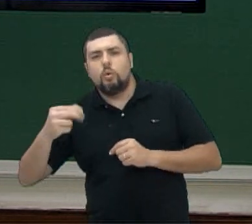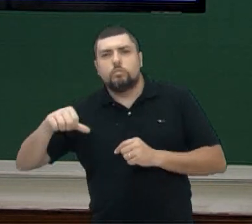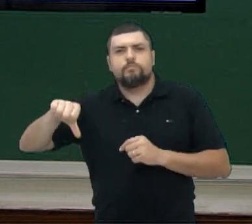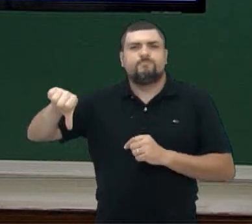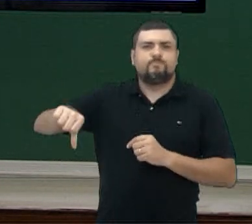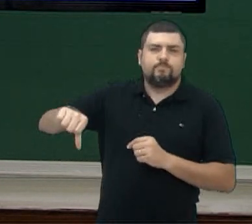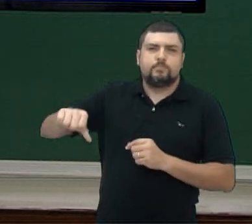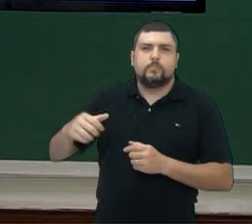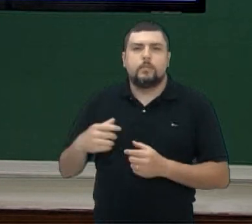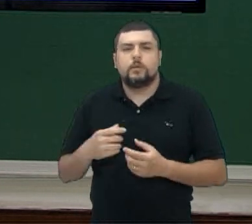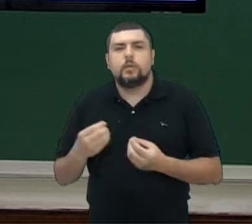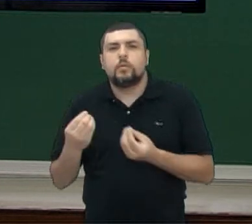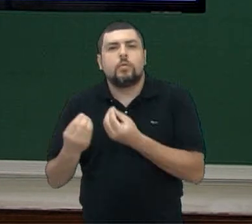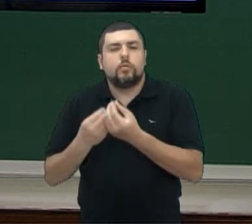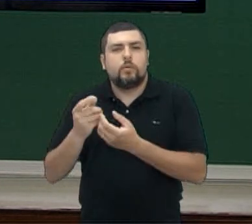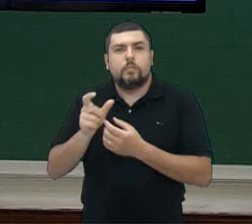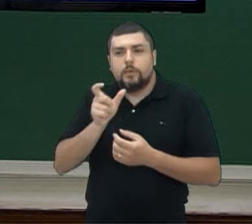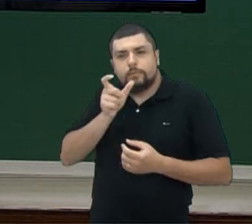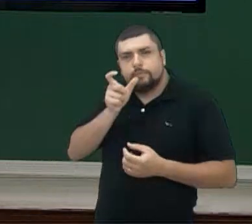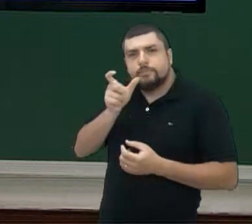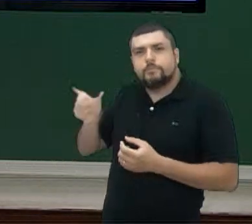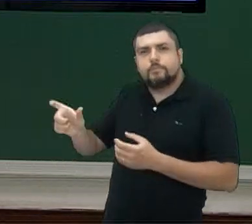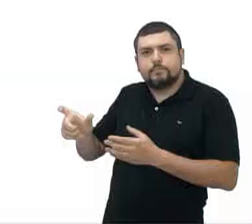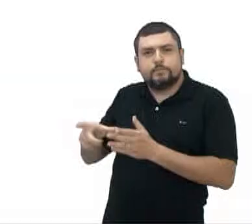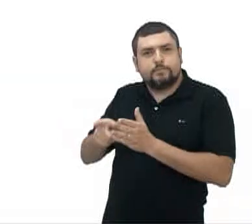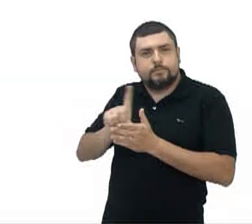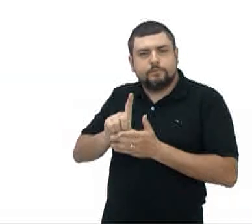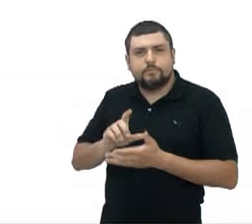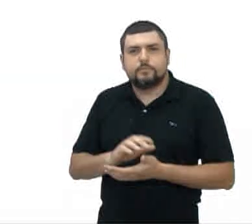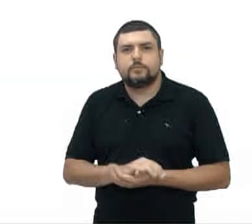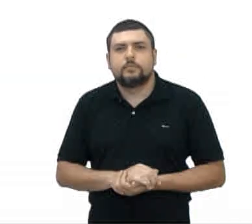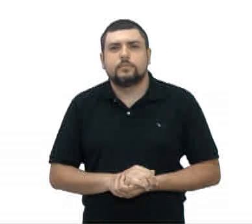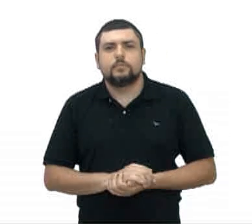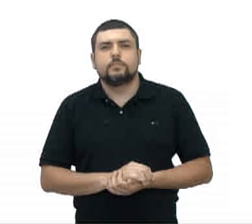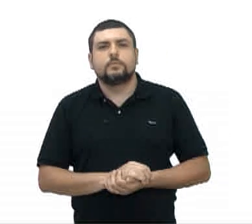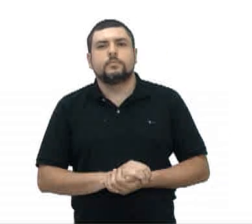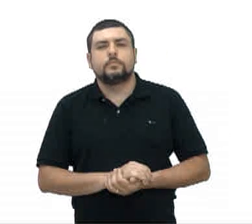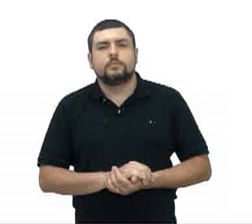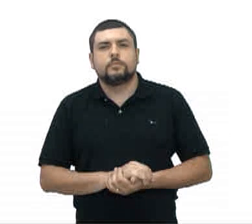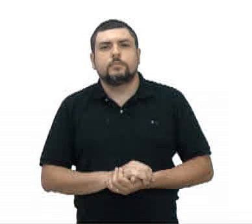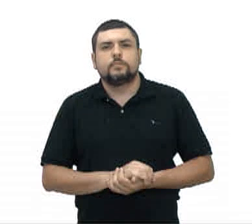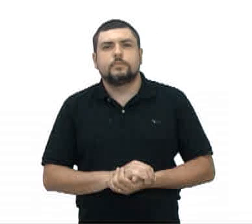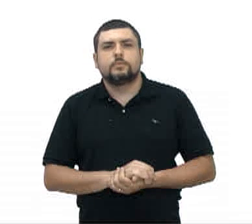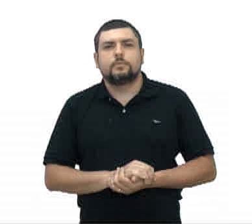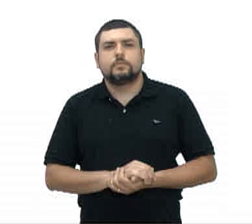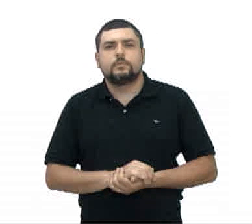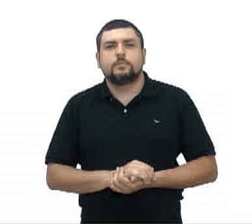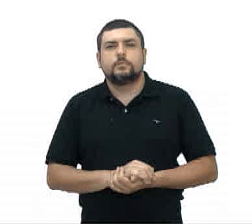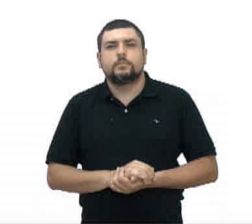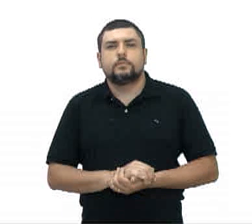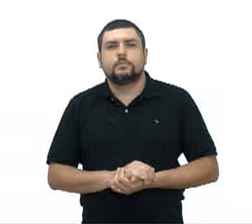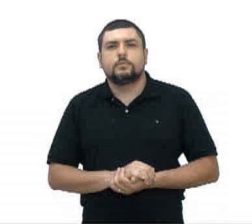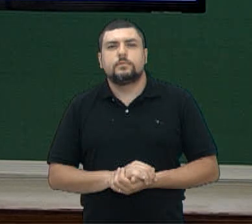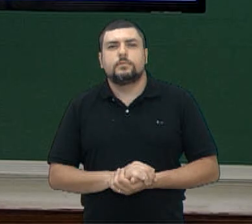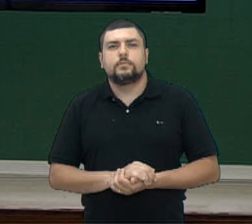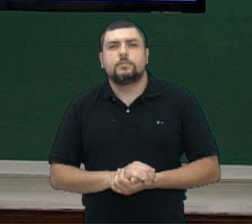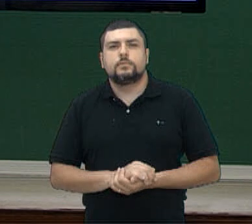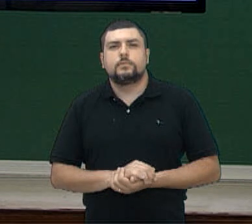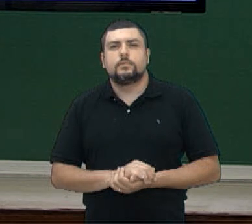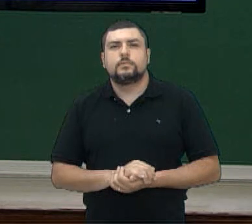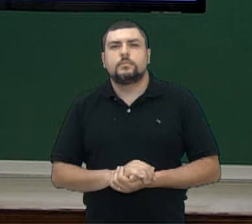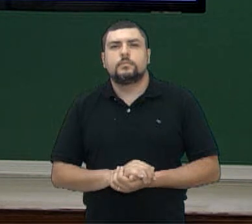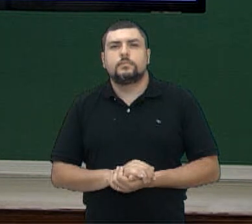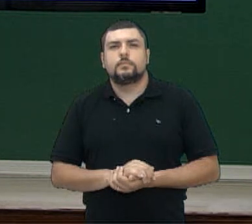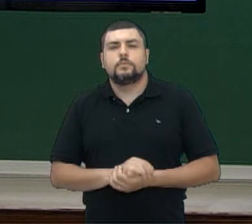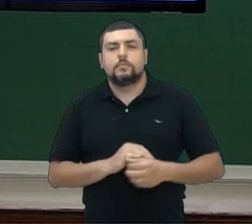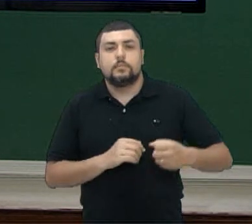positiva ou negativa esse adjetivo. And number 2, how does Garfield get what he wants? Como que o Garfield consegue o que ele